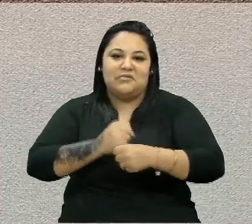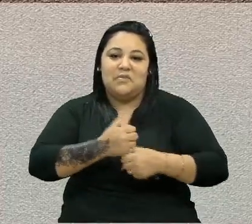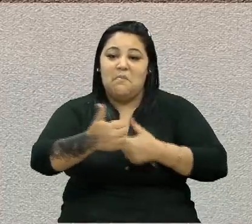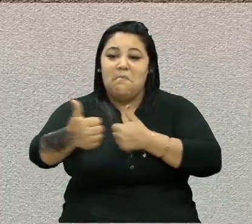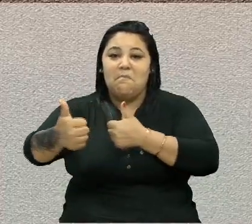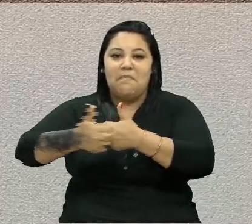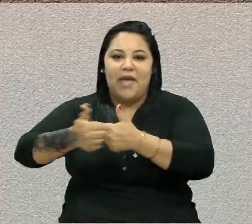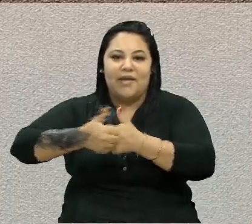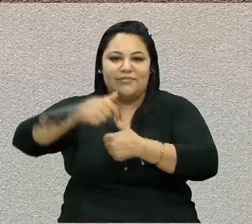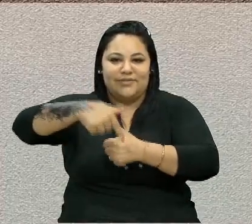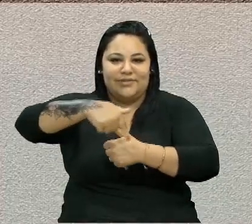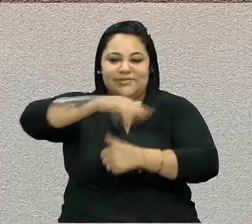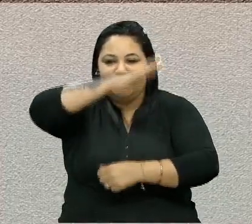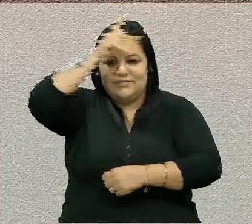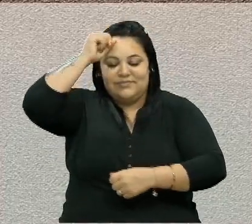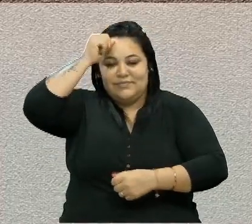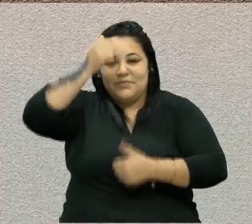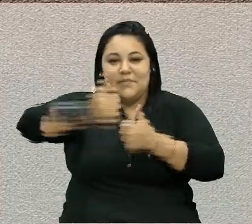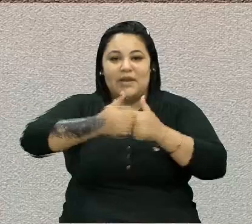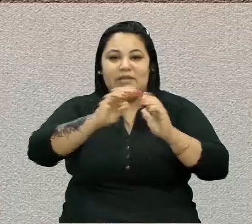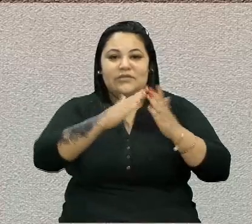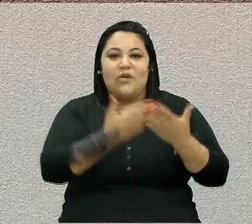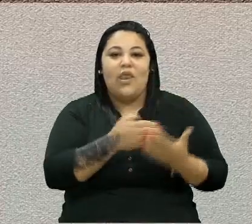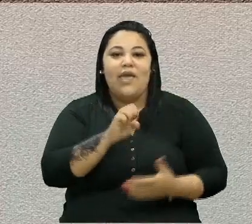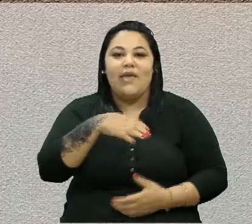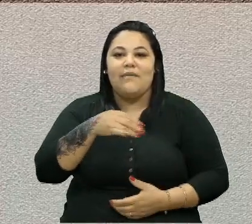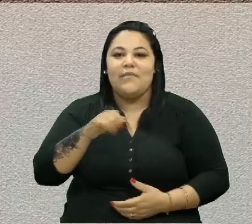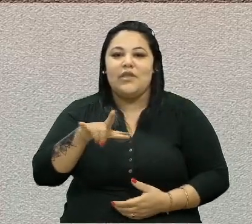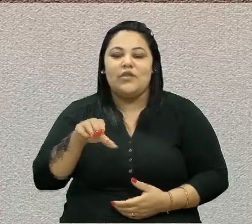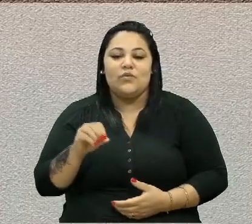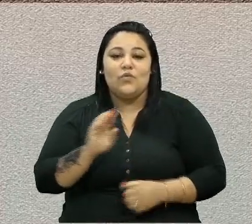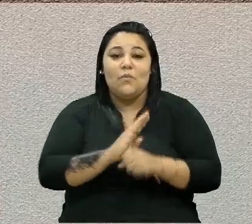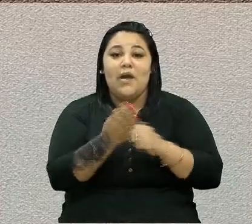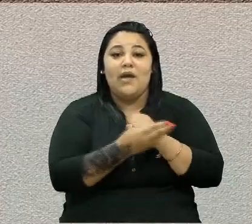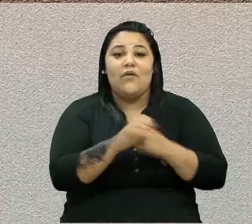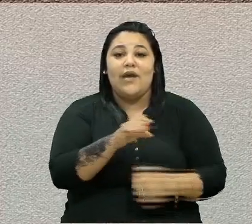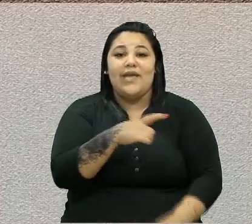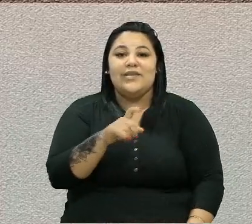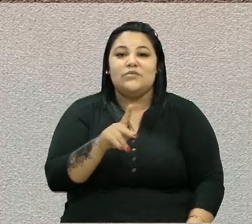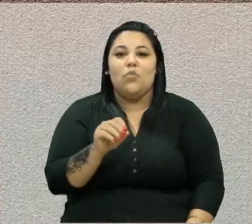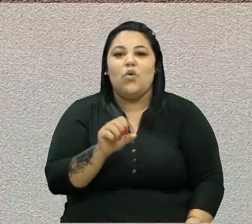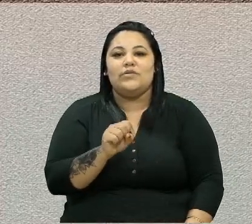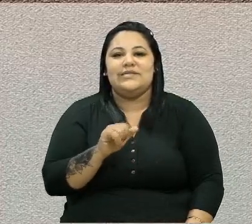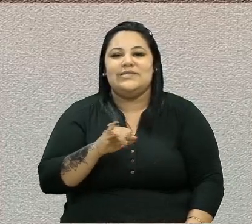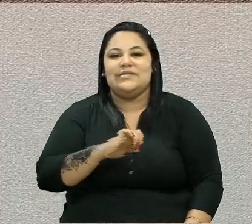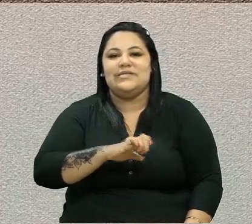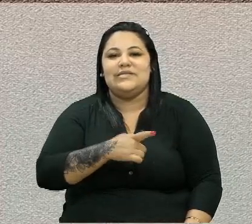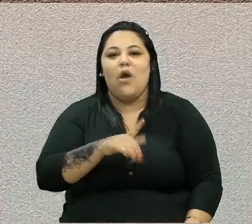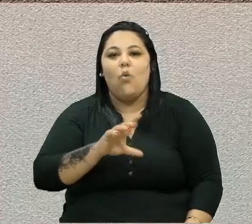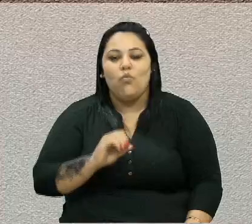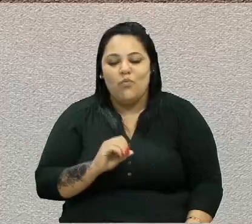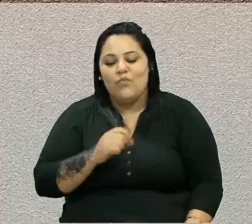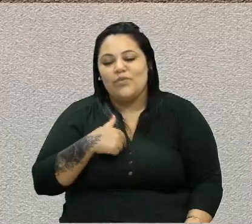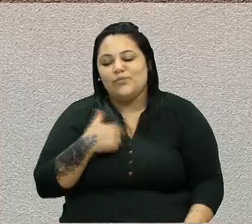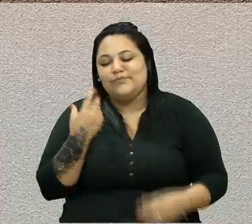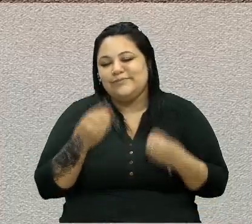de Vereadores, aqui próximo do Emílio Meyer, no bairro Exposição. Então, me sinto